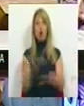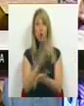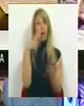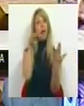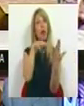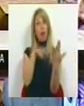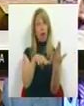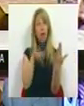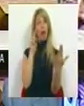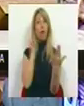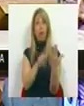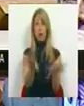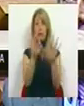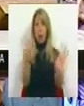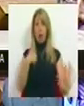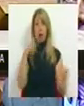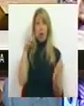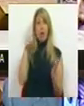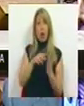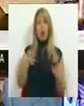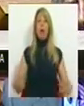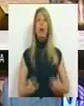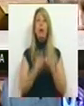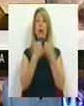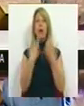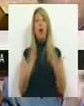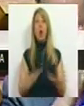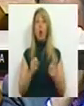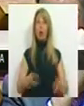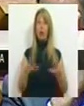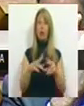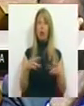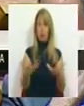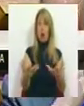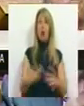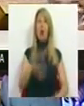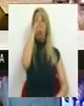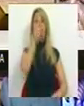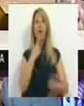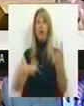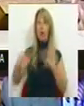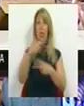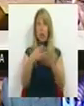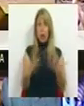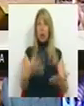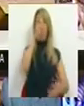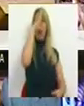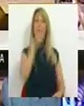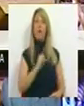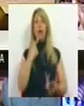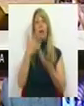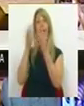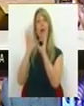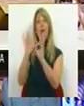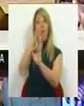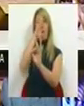tal como eu, que os desafios ao atual Governo e as críticas ao atual Governo e o elogio ao